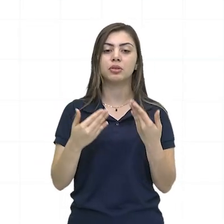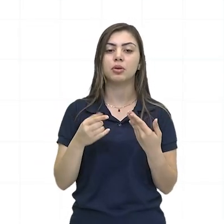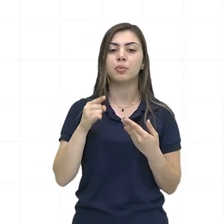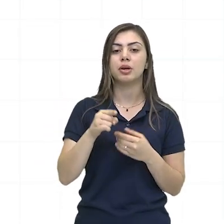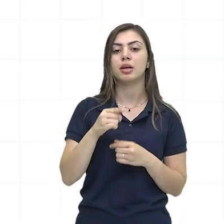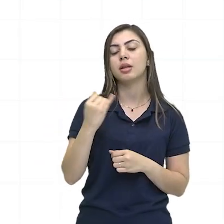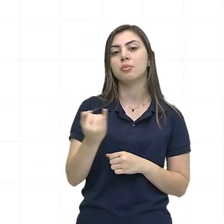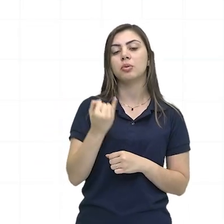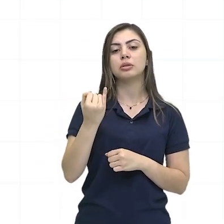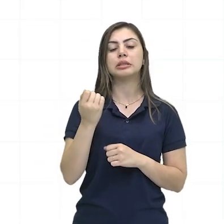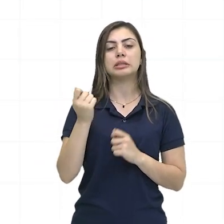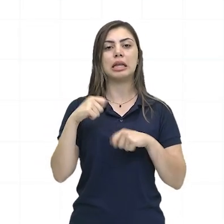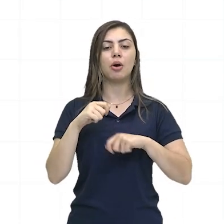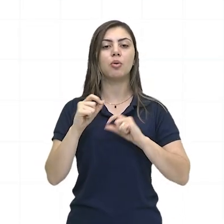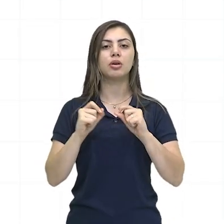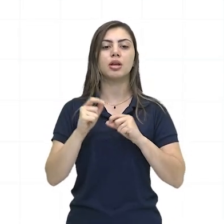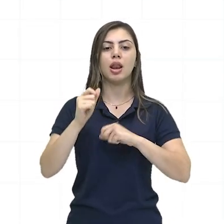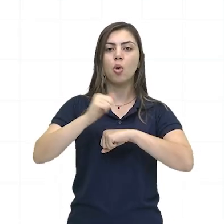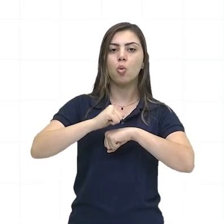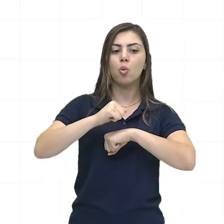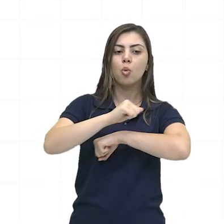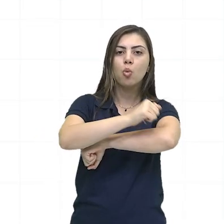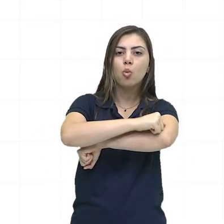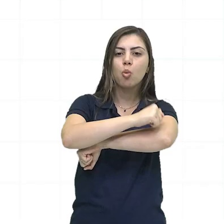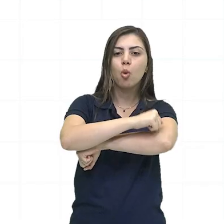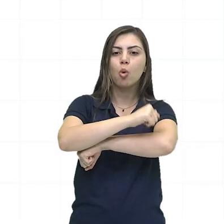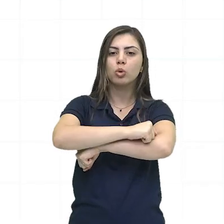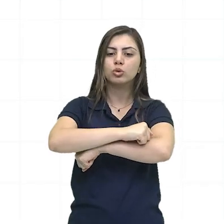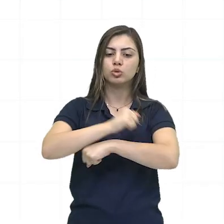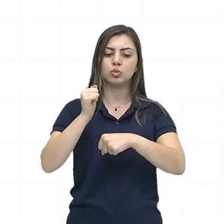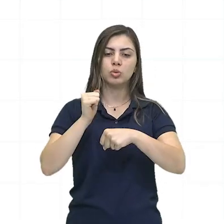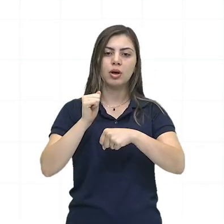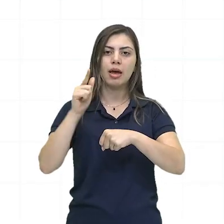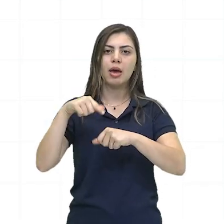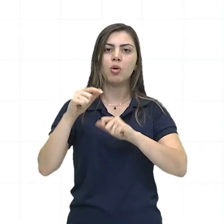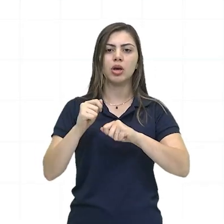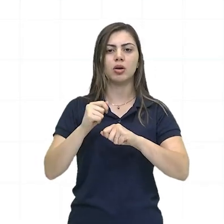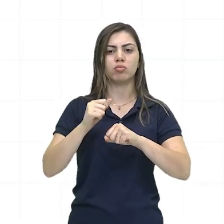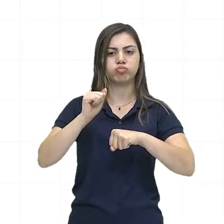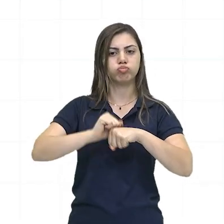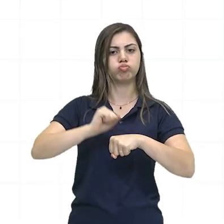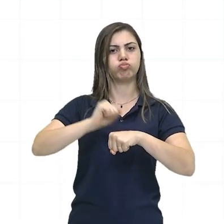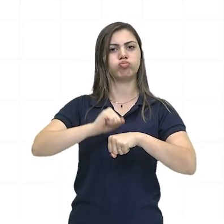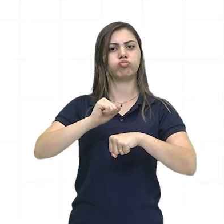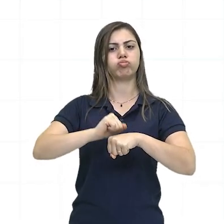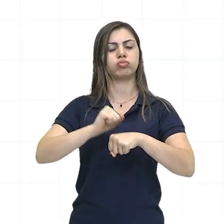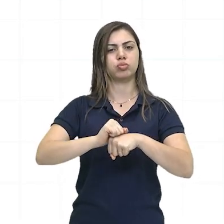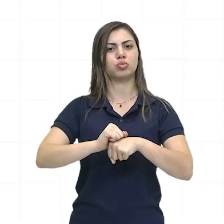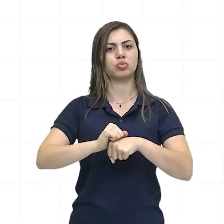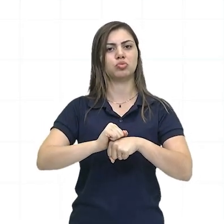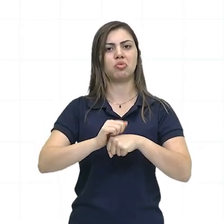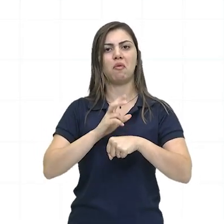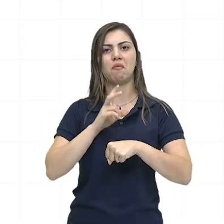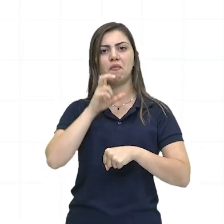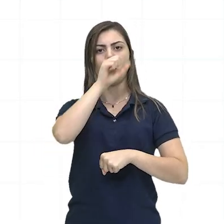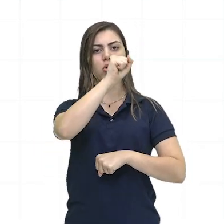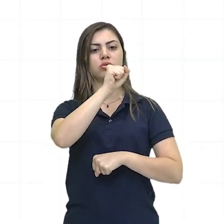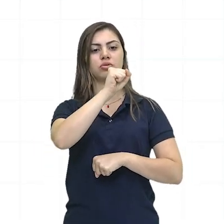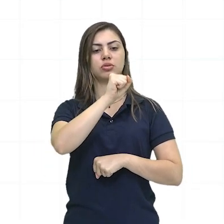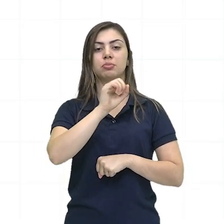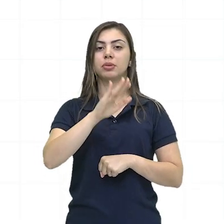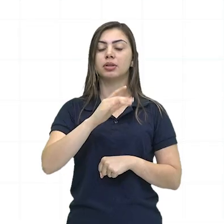e rigidez do osso. Nós temos também os íons, né, que são representados, por exemplo, pelo